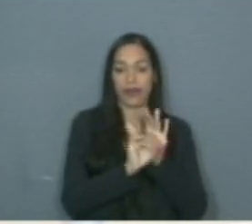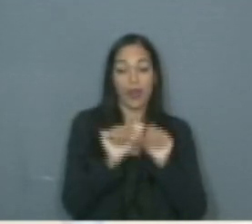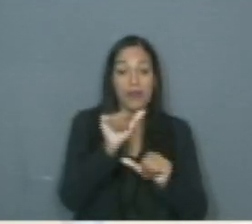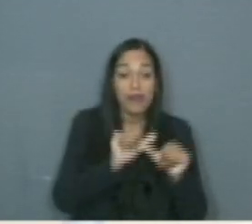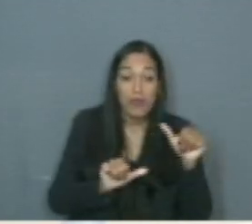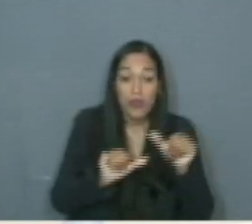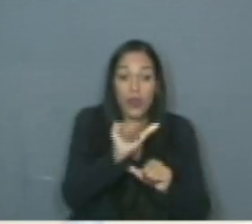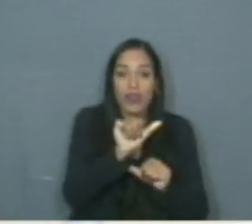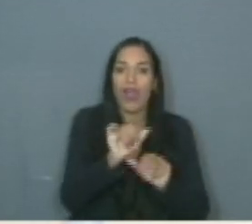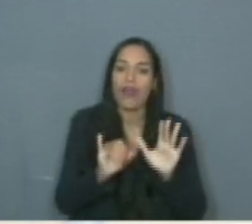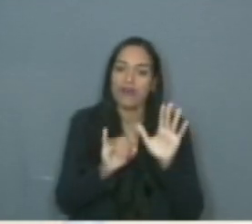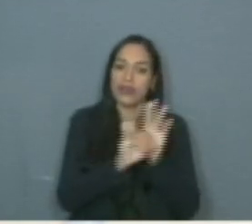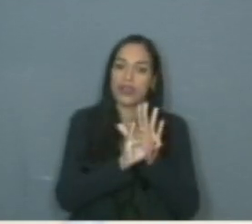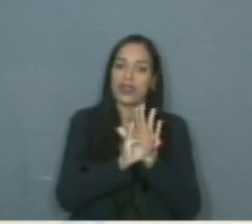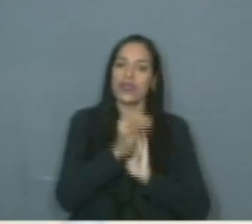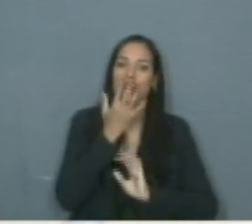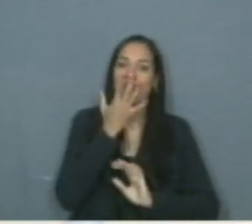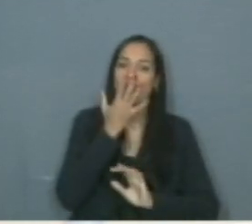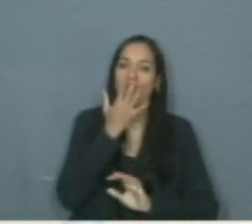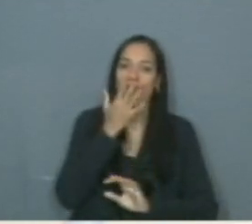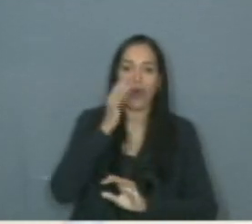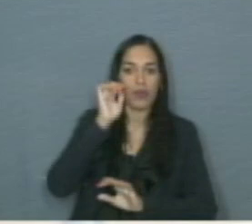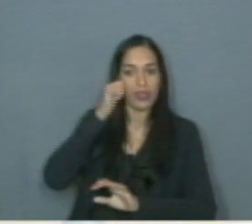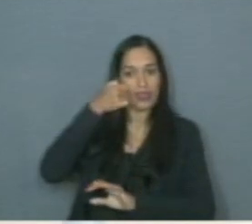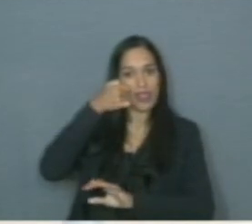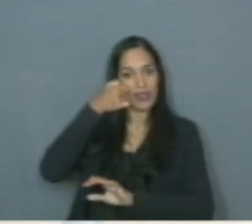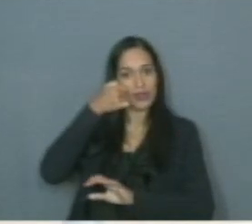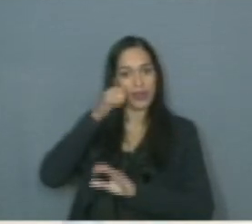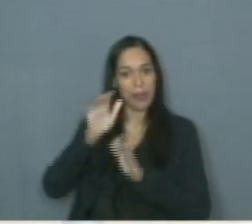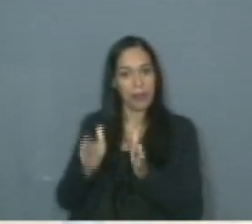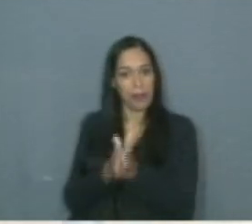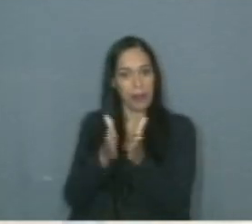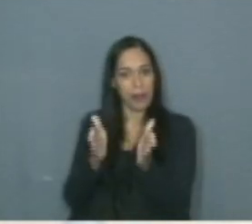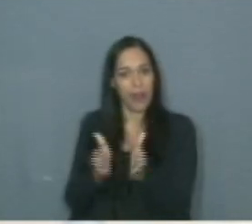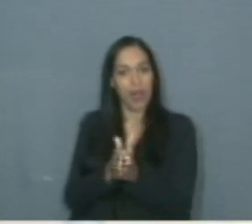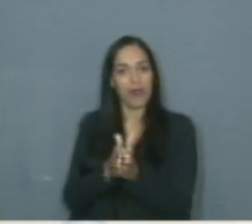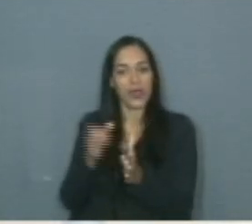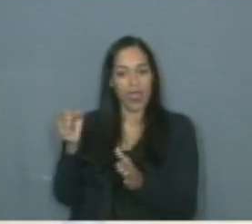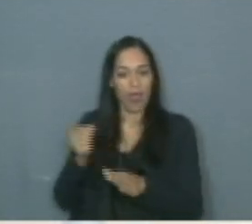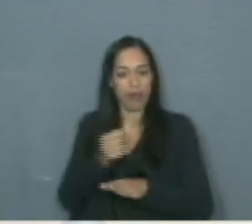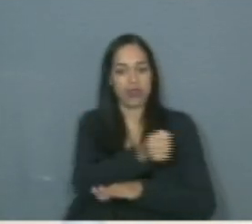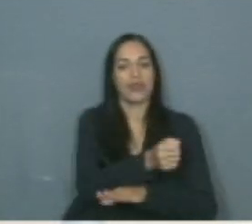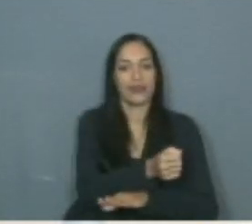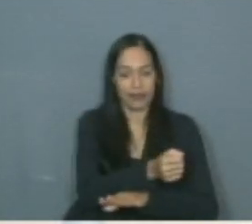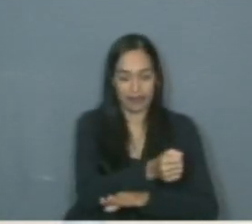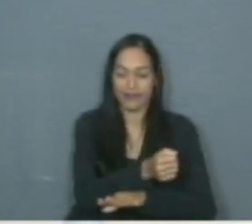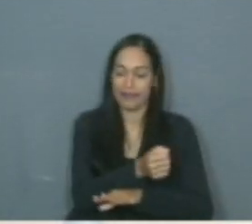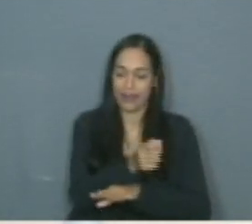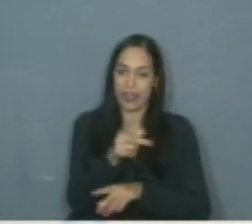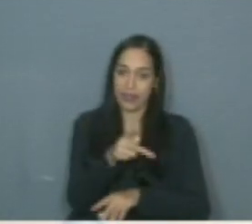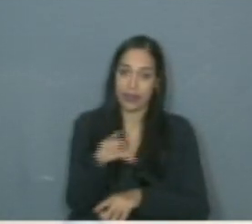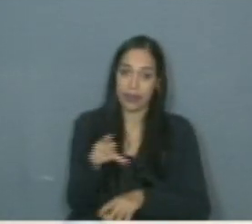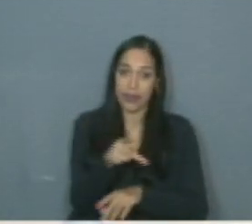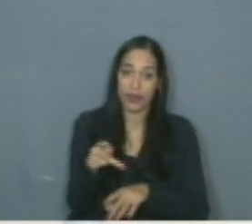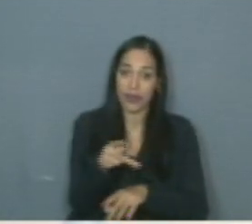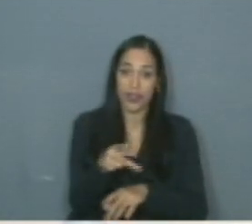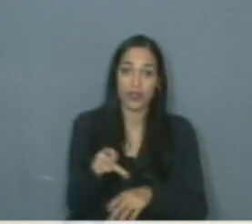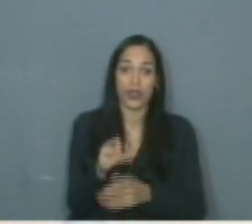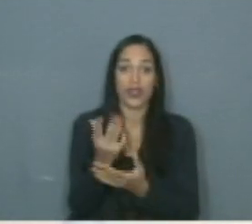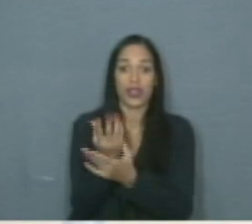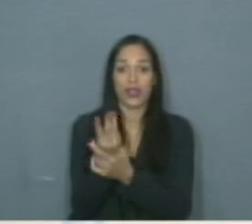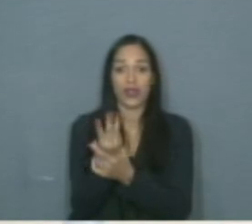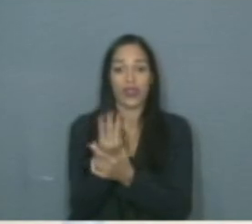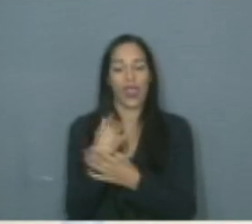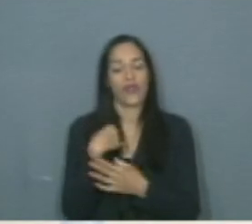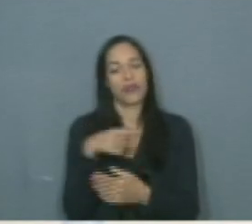cor. Eu vi a universidade mudar de classe social. Antes de ser professora da Universidade Federal de Pernambuco, eu fui professora